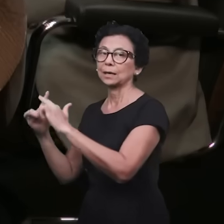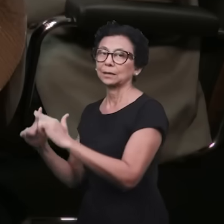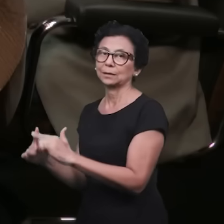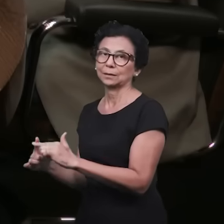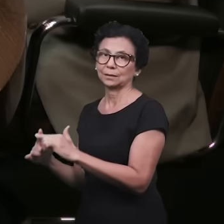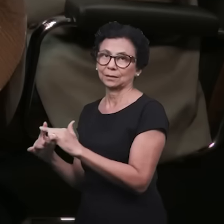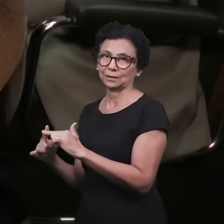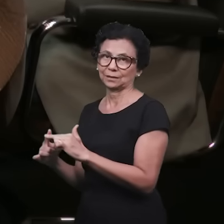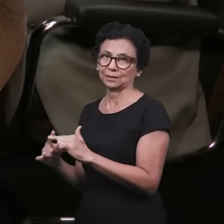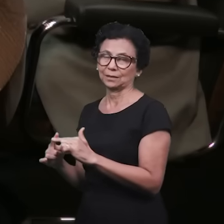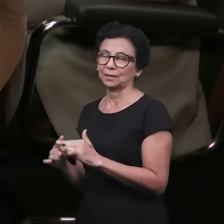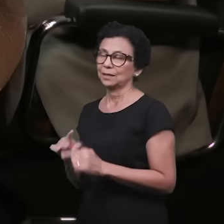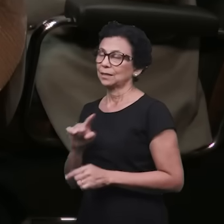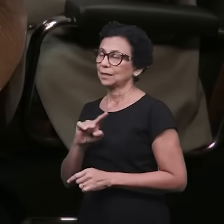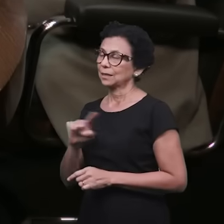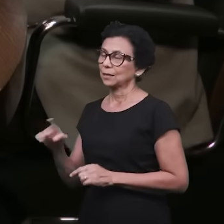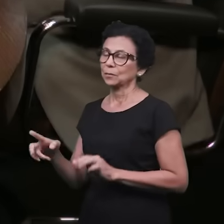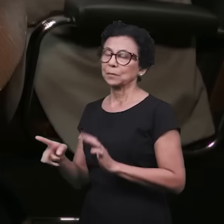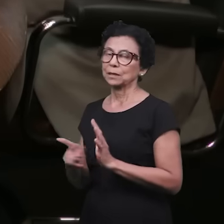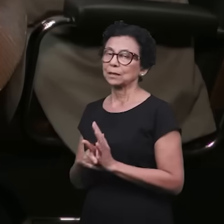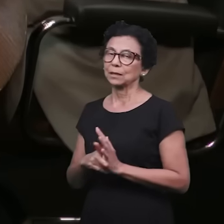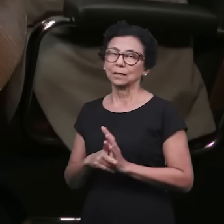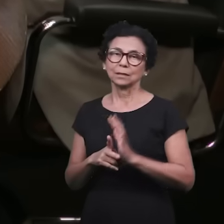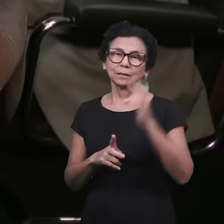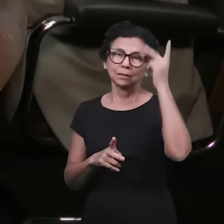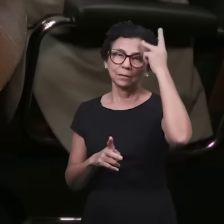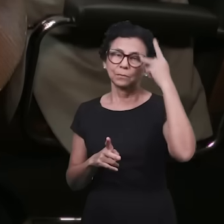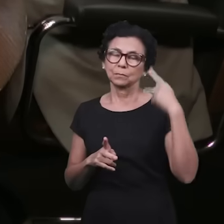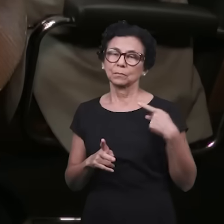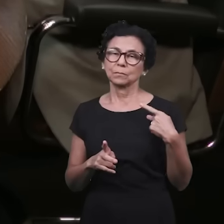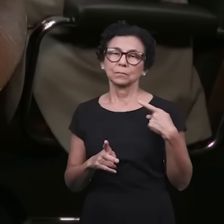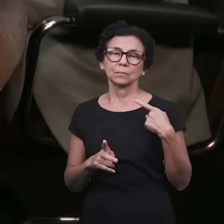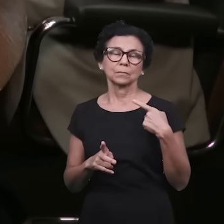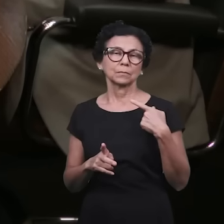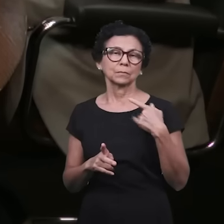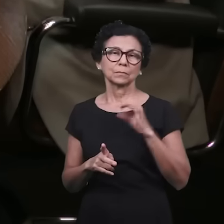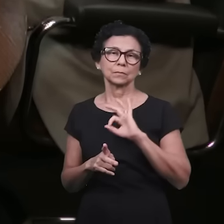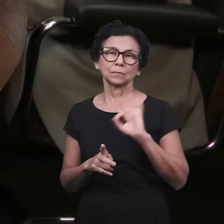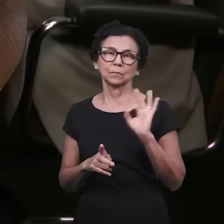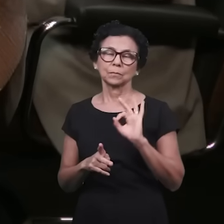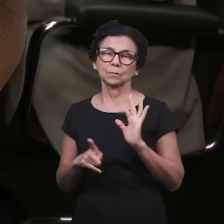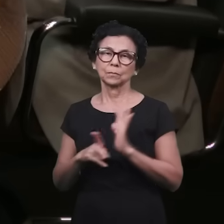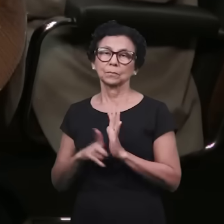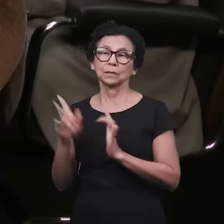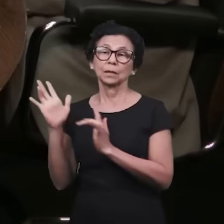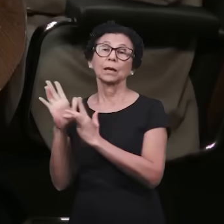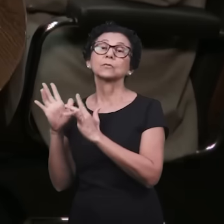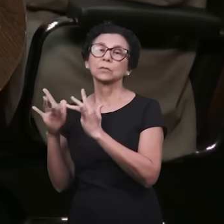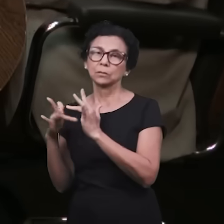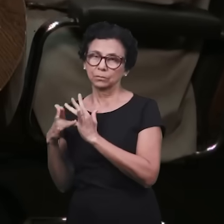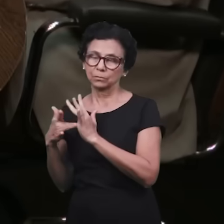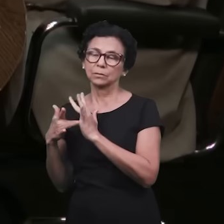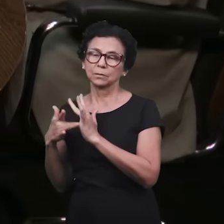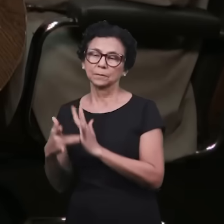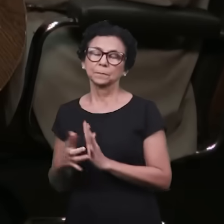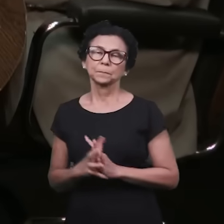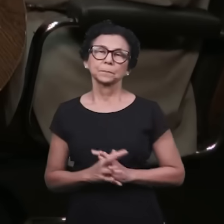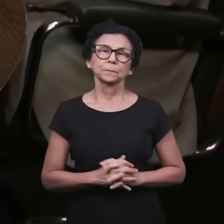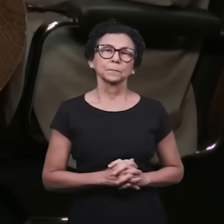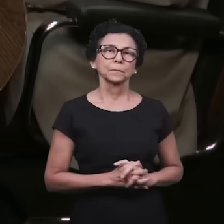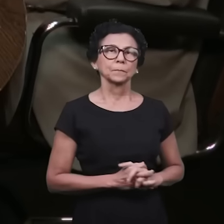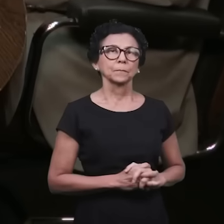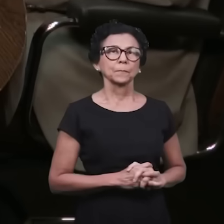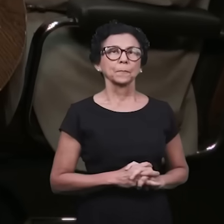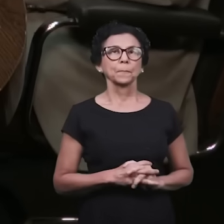alguma, isso. Mas ele pertence ao Senhor Jesus. É isso mesmo. Então, é importante a